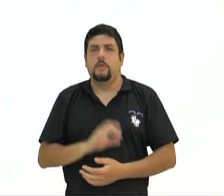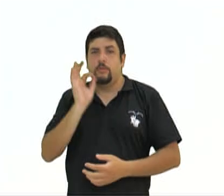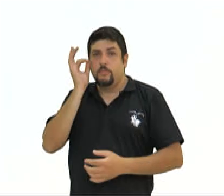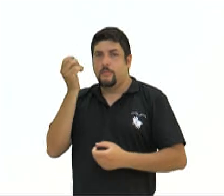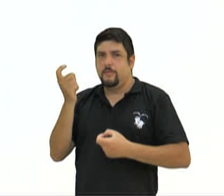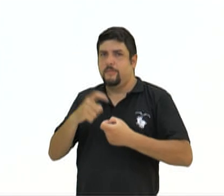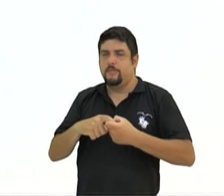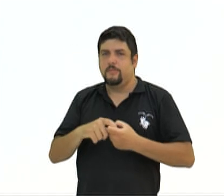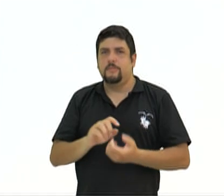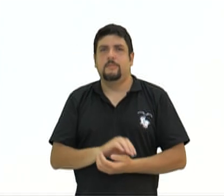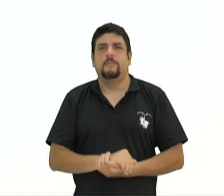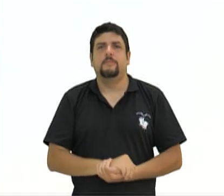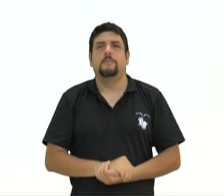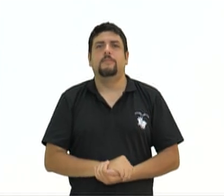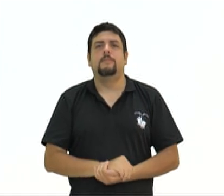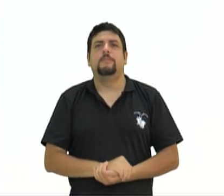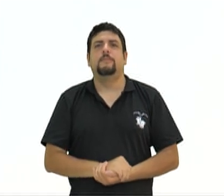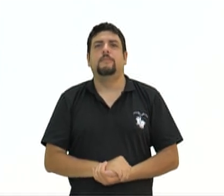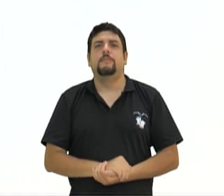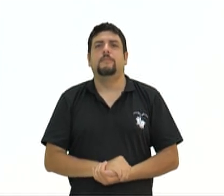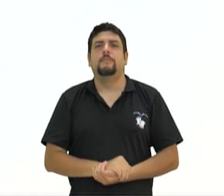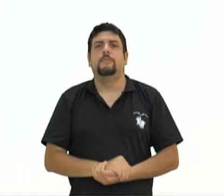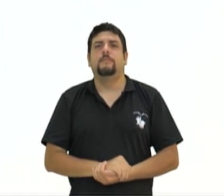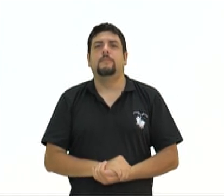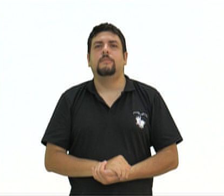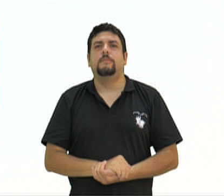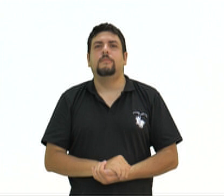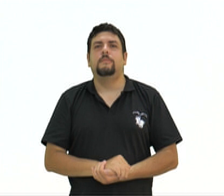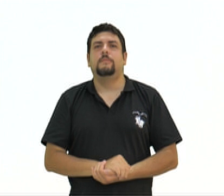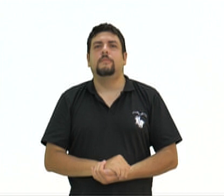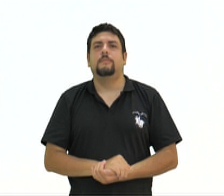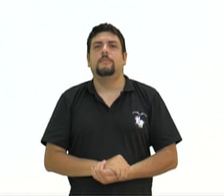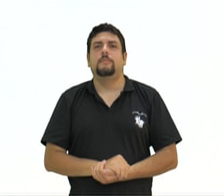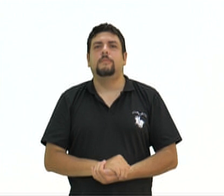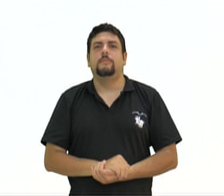ver, ó. Opa, vou botar um play aqui.